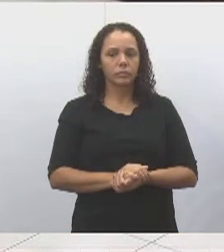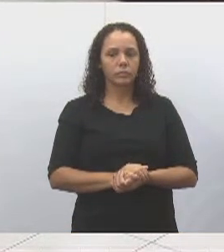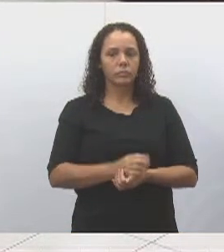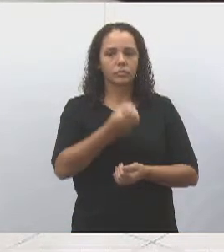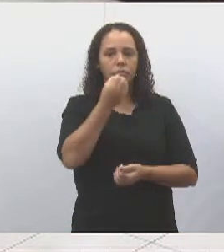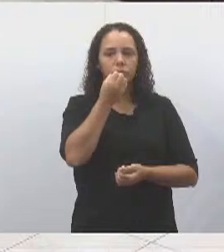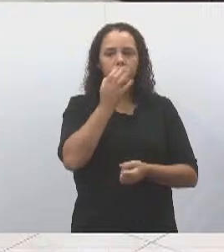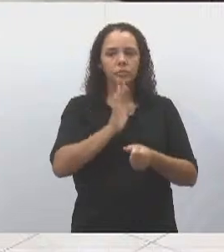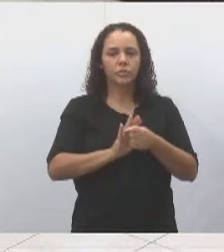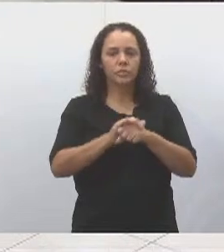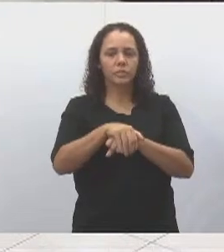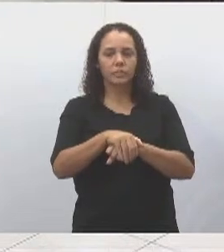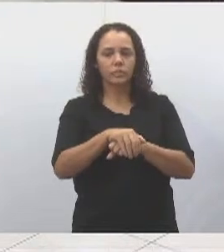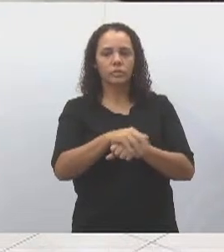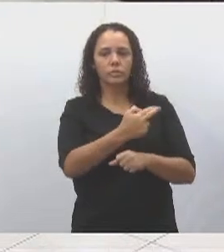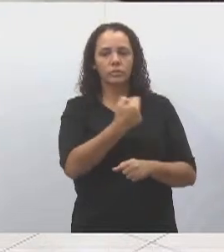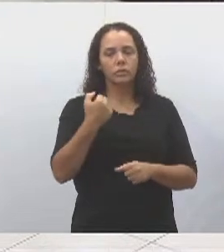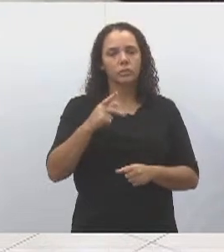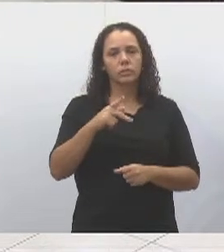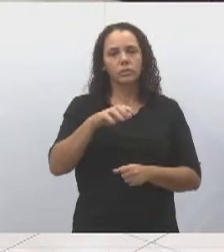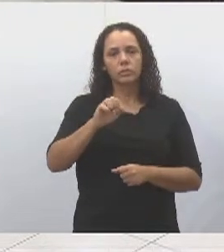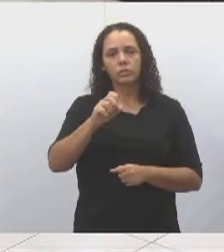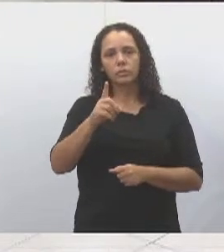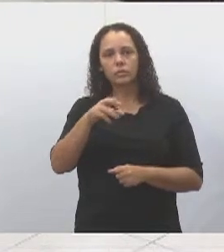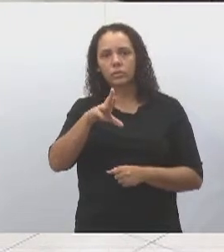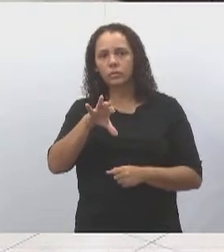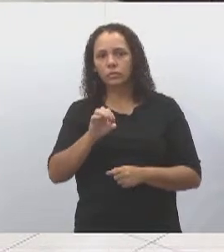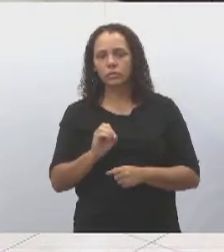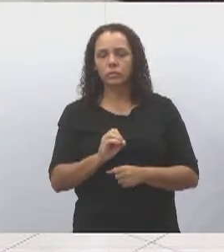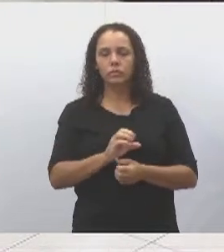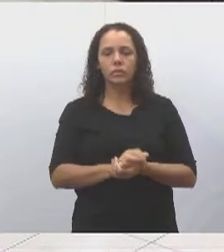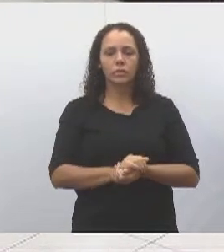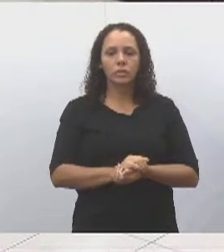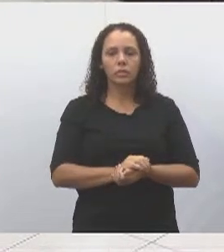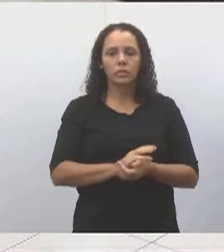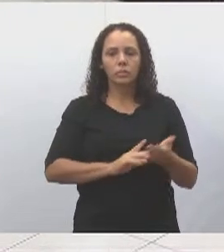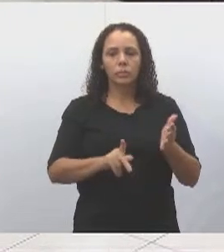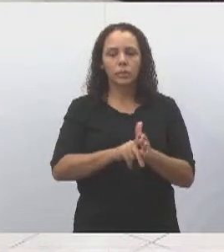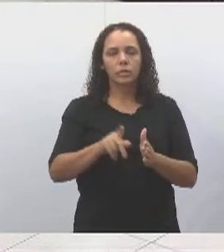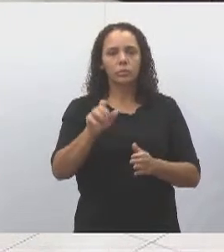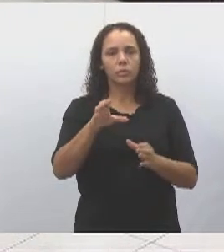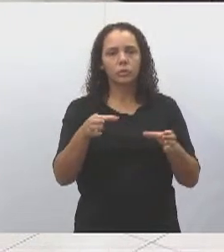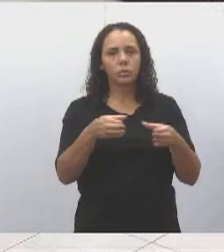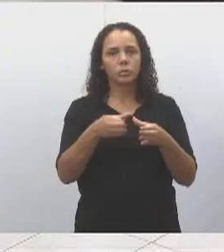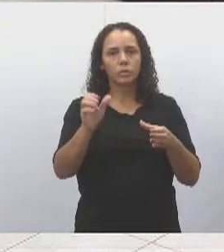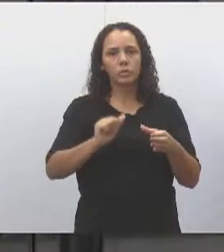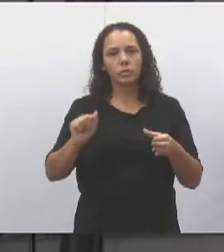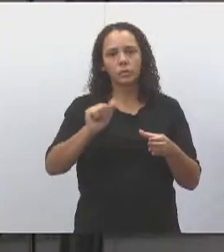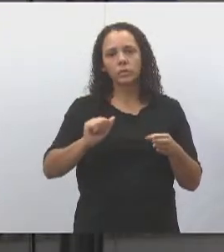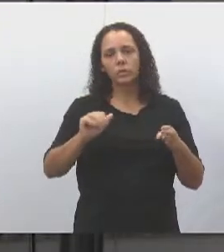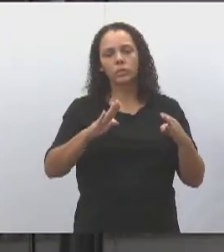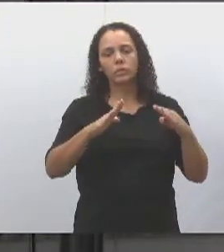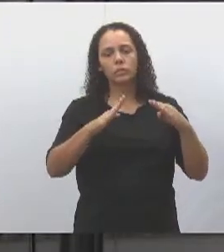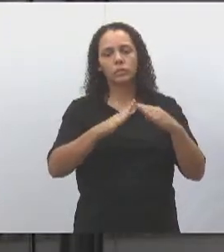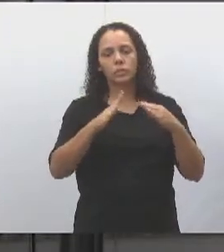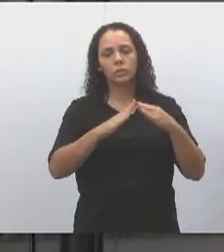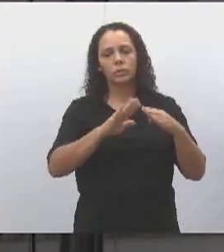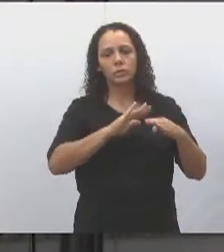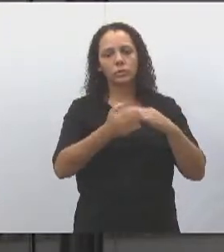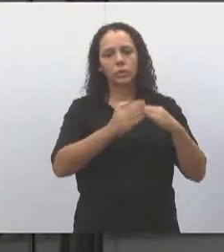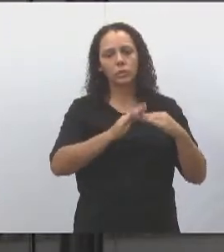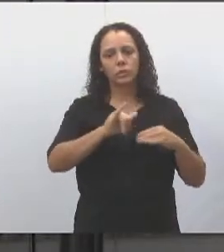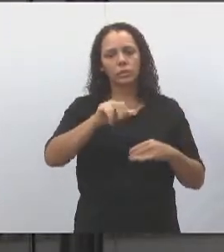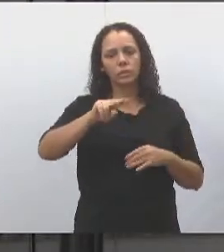Boa noite a todos. Eu chamo Pedro Paulo Gonçalves, faço parte da Associação de Moradores lá do Veranejal.